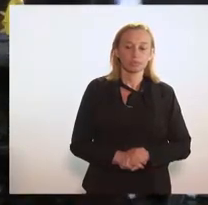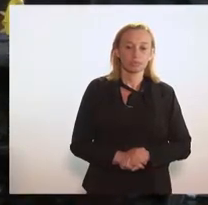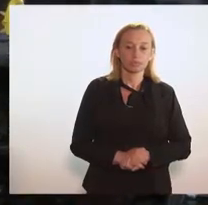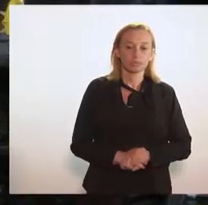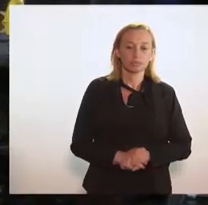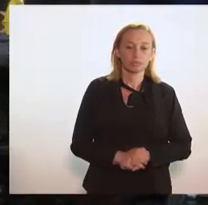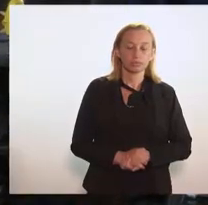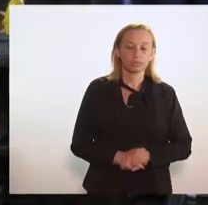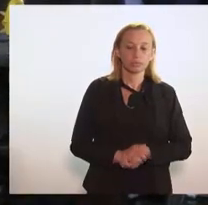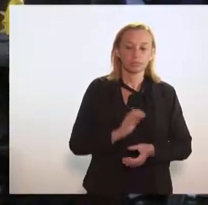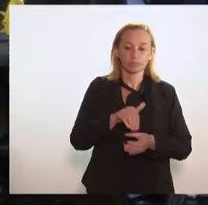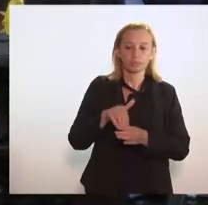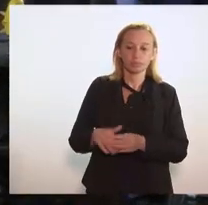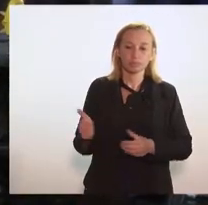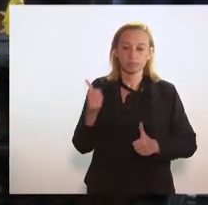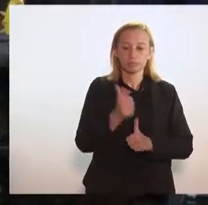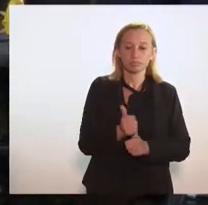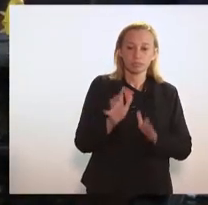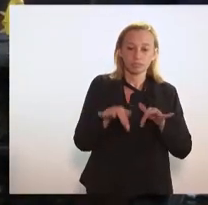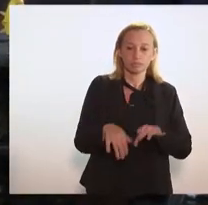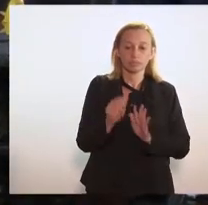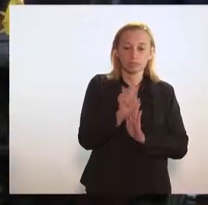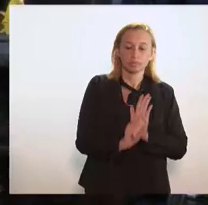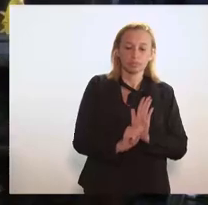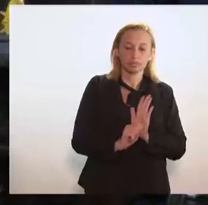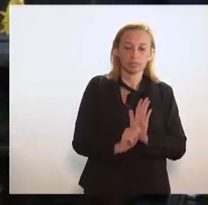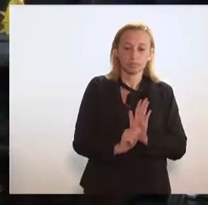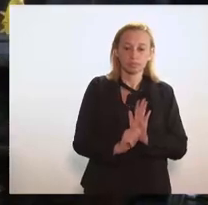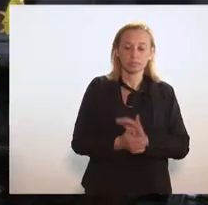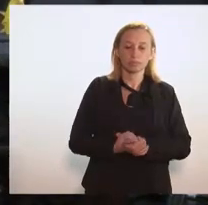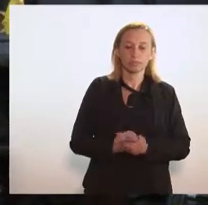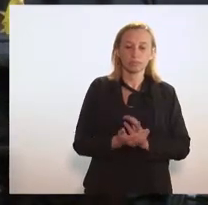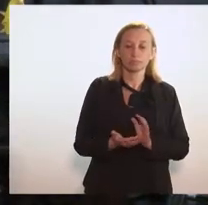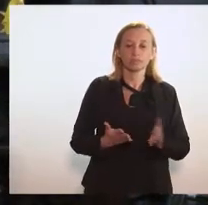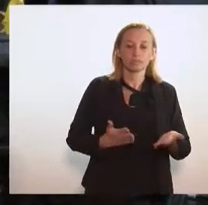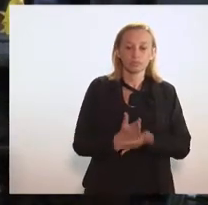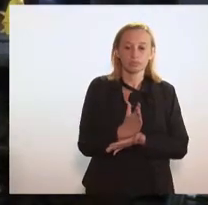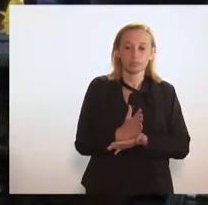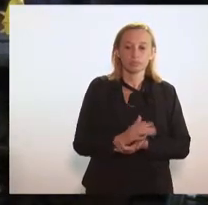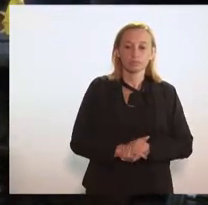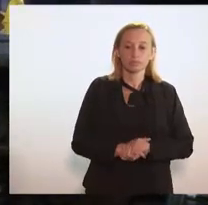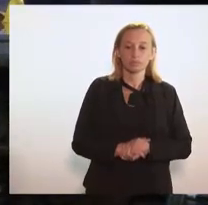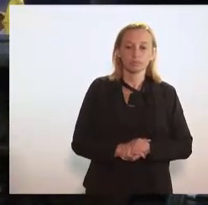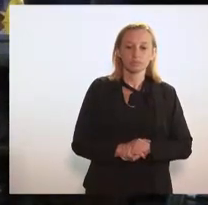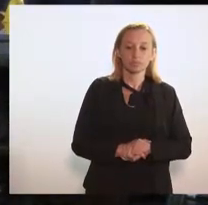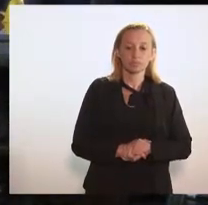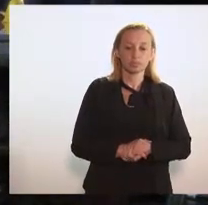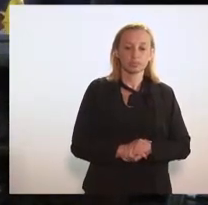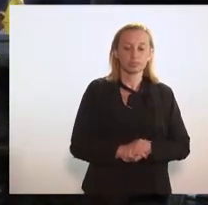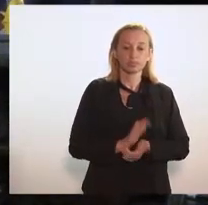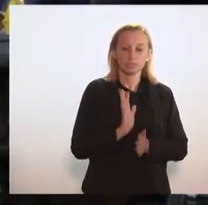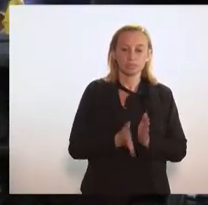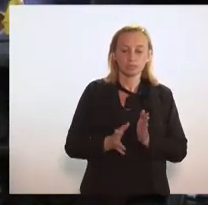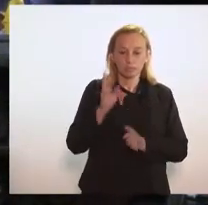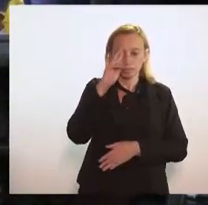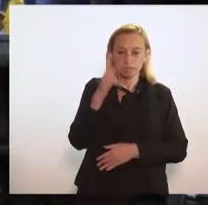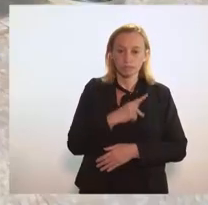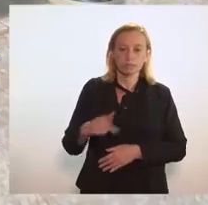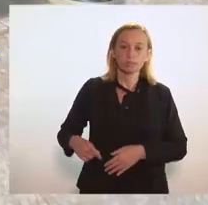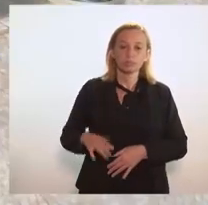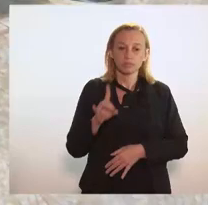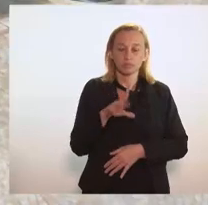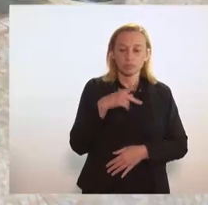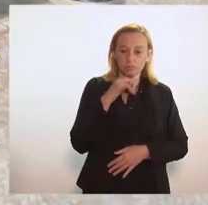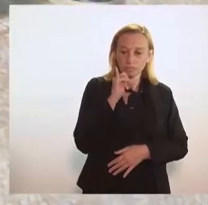e em votação substantivo por forma final de redação que a presidência de férias seus que aprova a distribuição aprovado A autora pelo apresenta apenas um